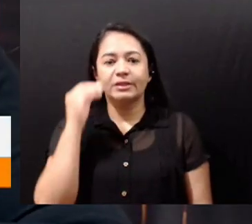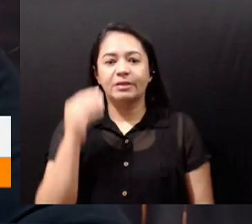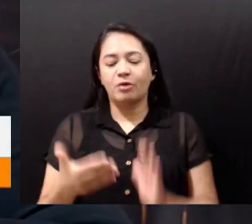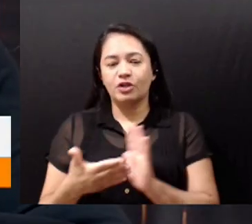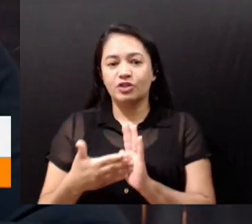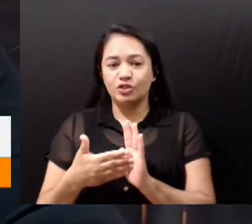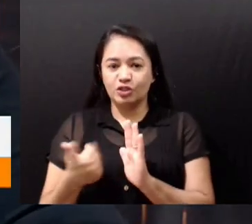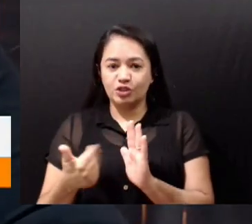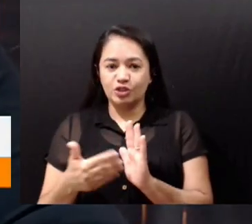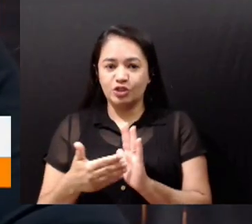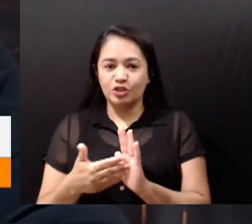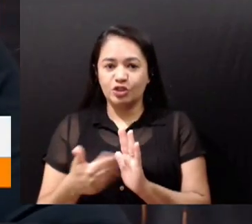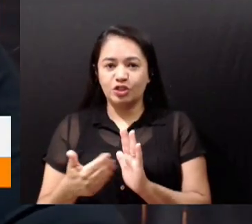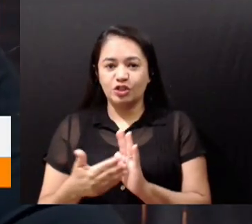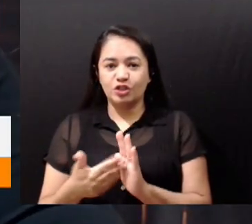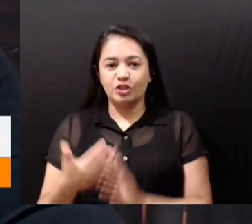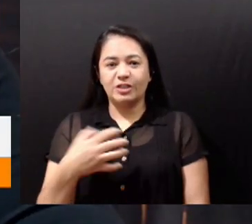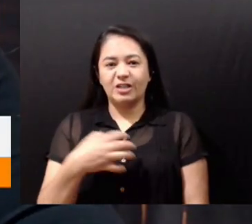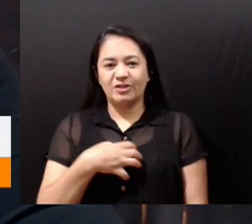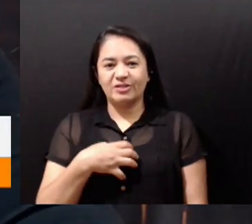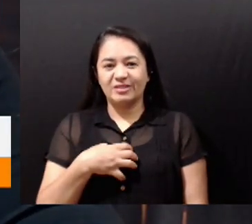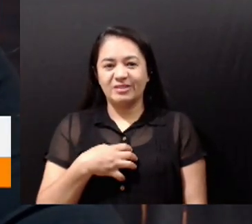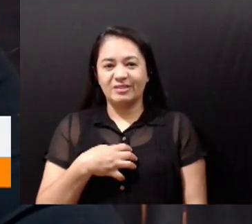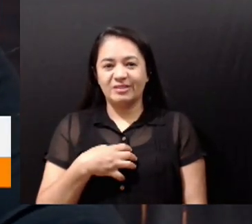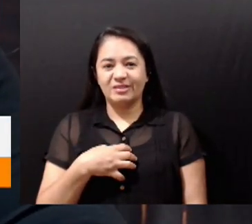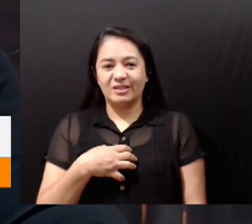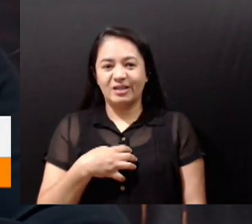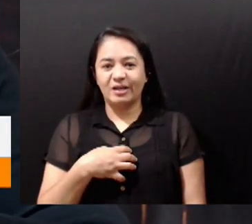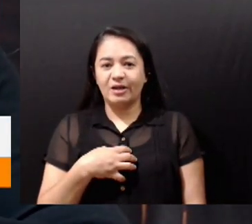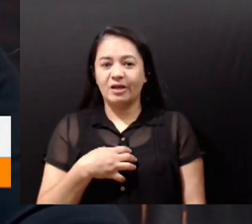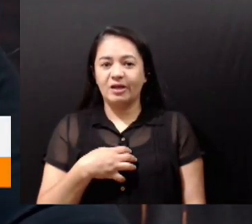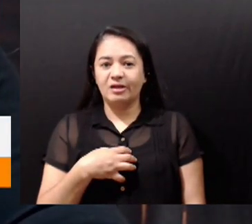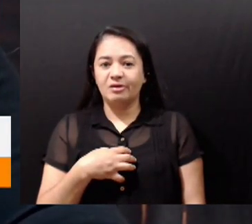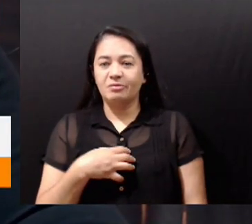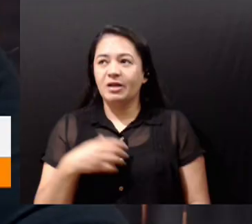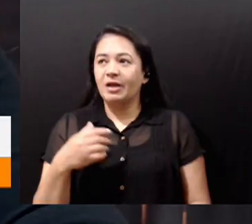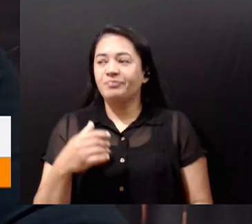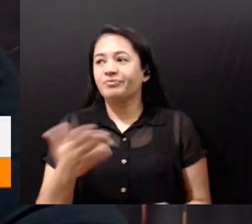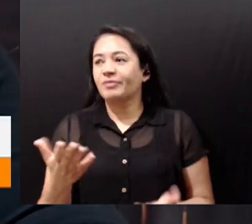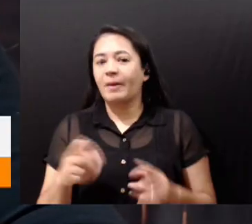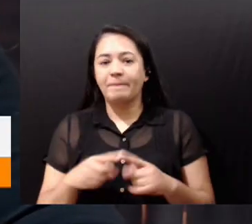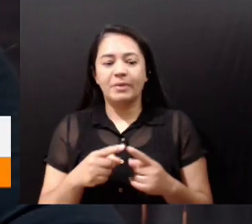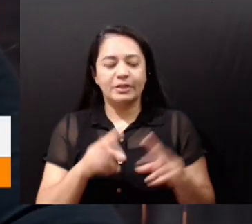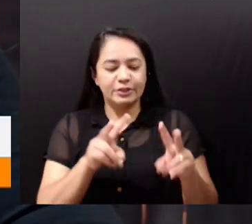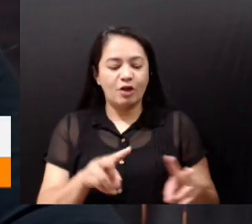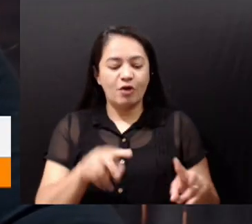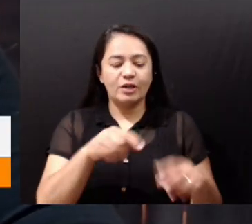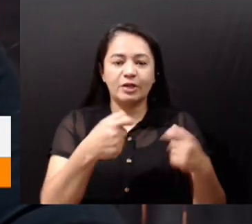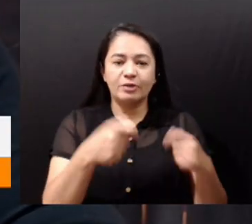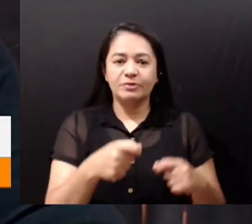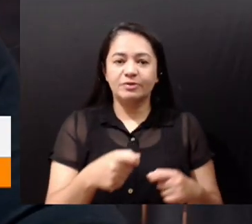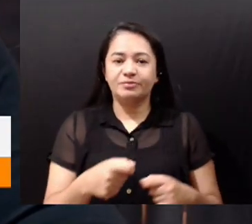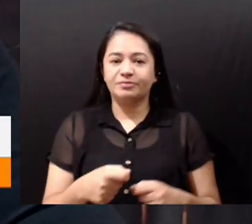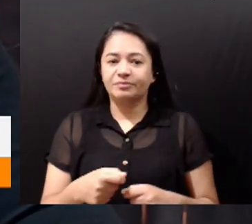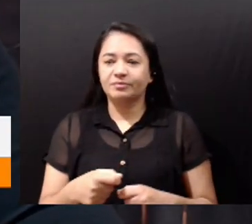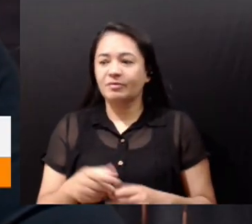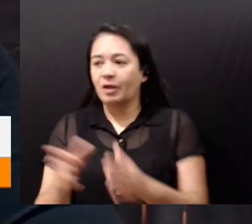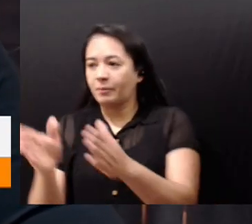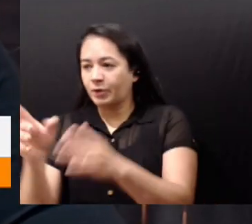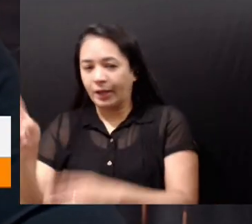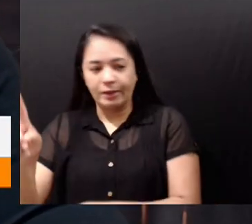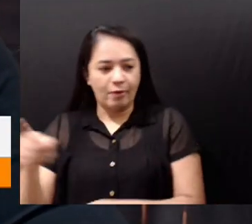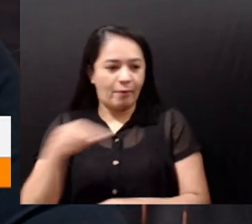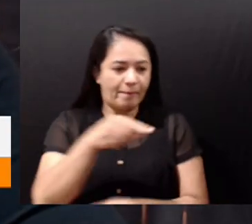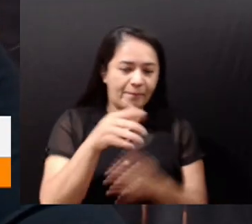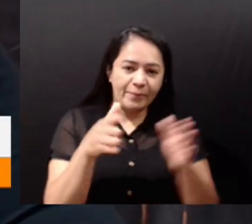sintoma, cortando o caminho, né? Sem olhar para o que precisa, ele vai achar um caminho para voltar e falar assim, não é por aí. Eu passei por uma